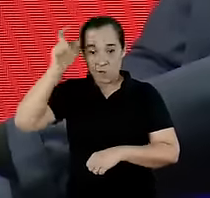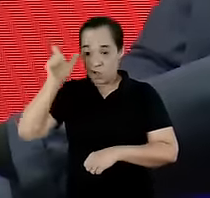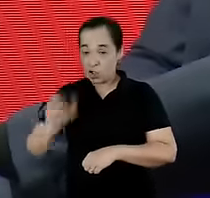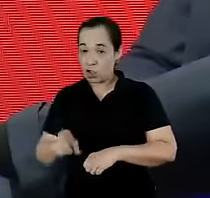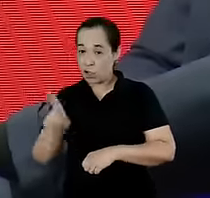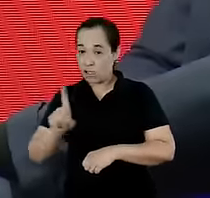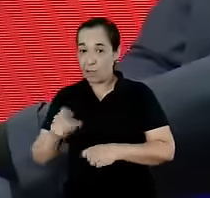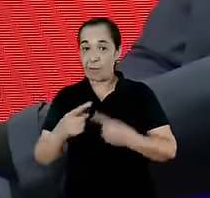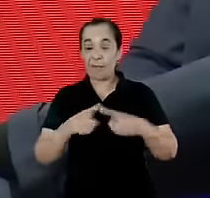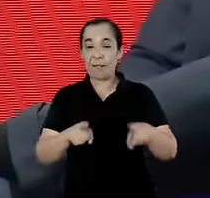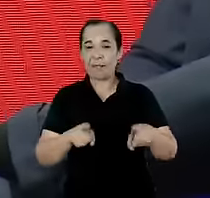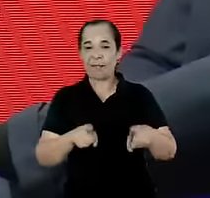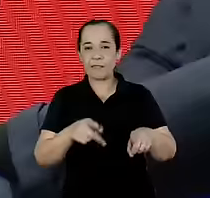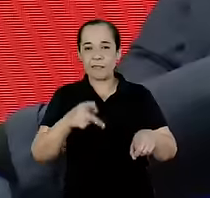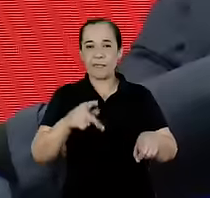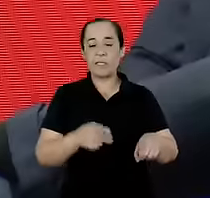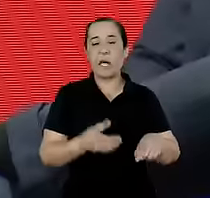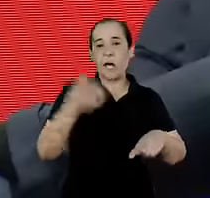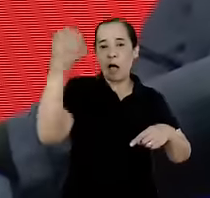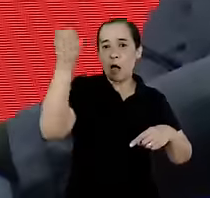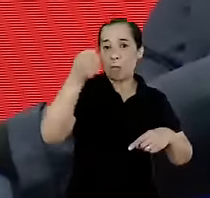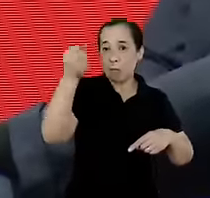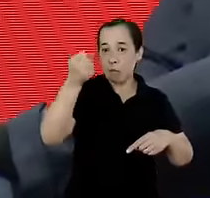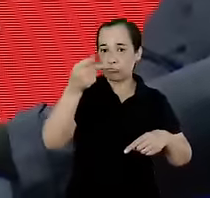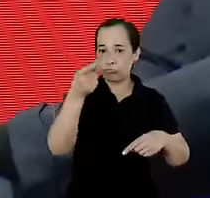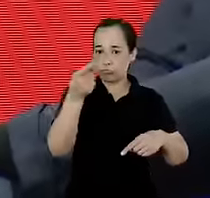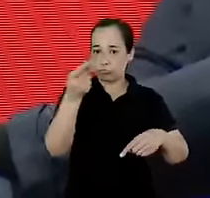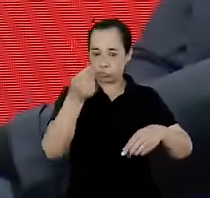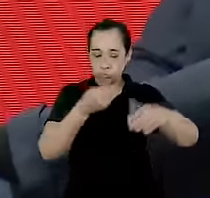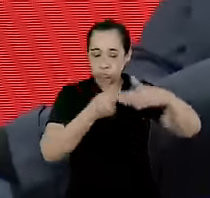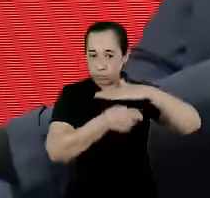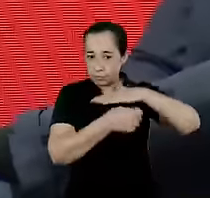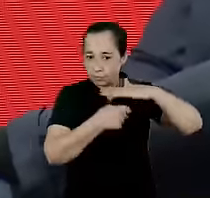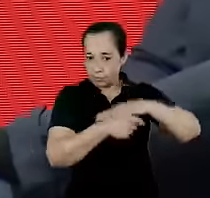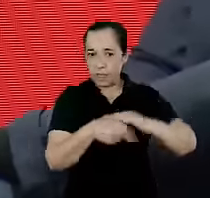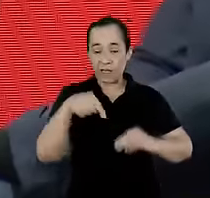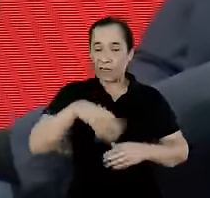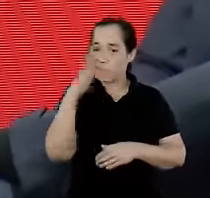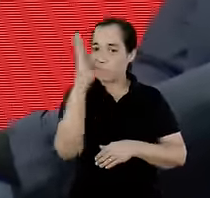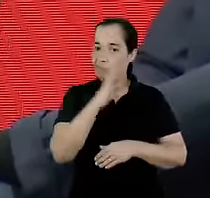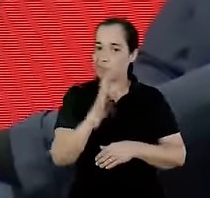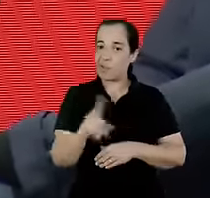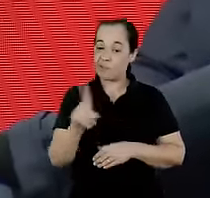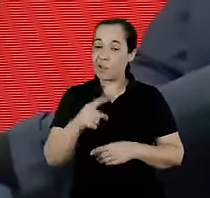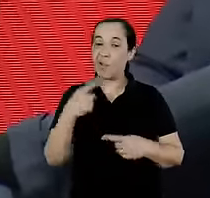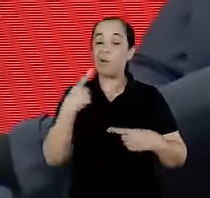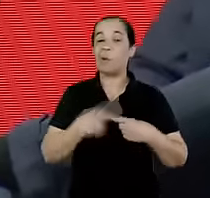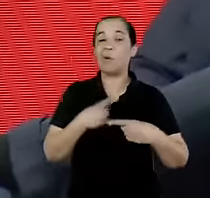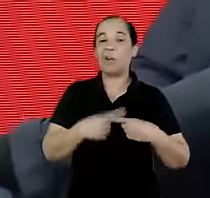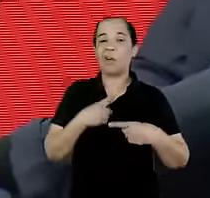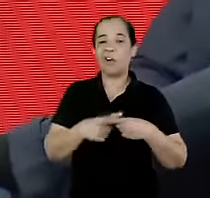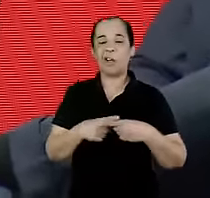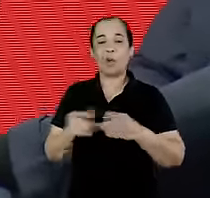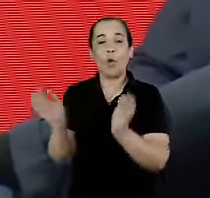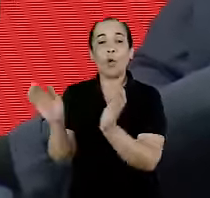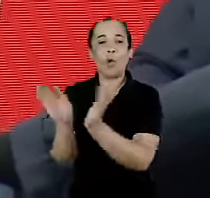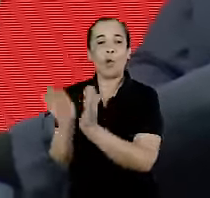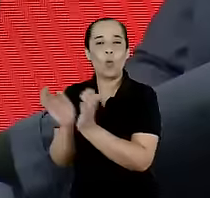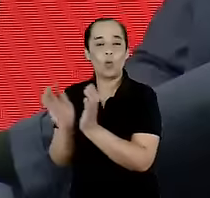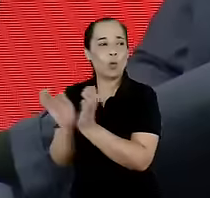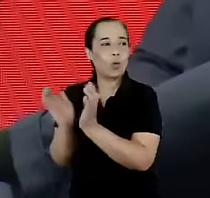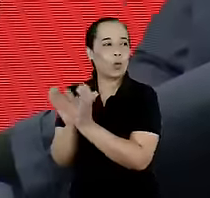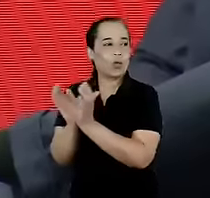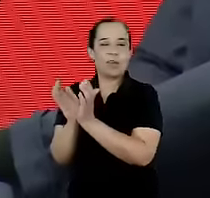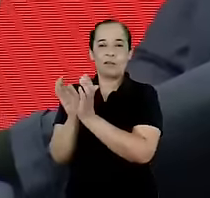sobretudo nos fundos de pensão e não é tanto que se vê no Brasil dado que a carteira dos Fundos é composta em sua grande maioria de